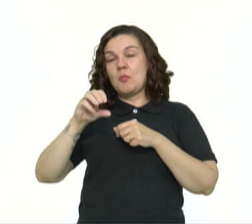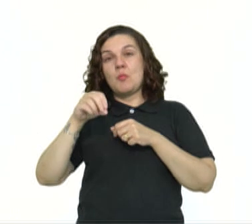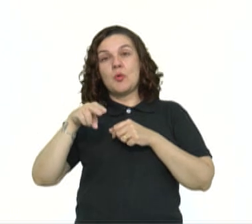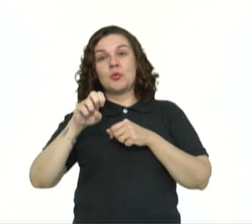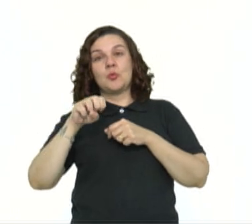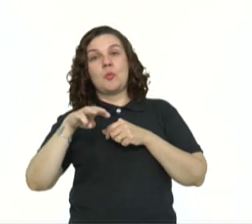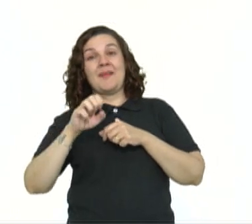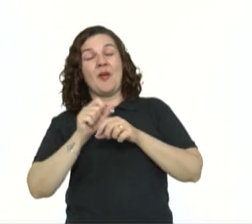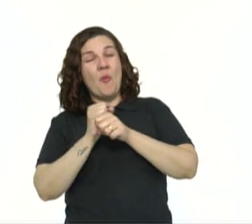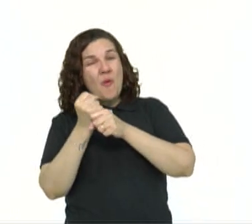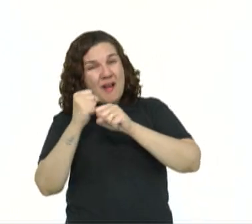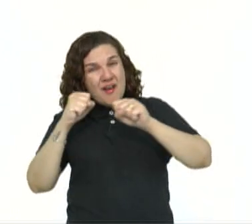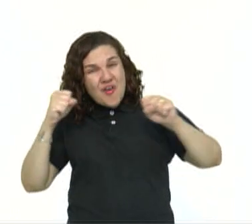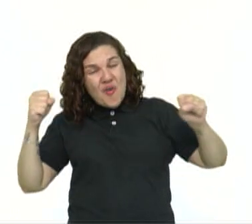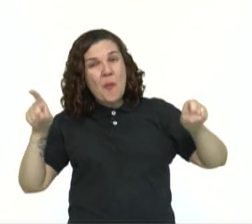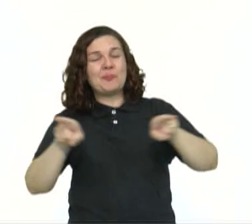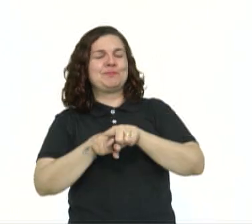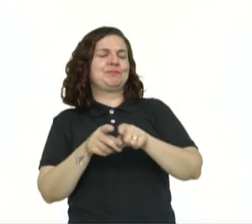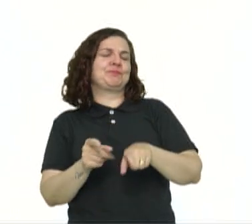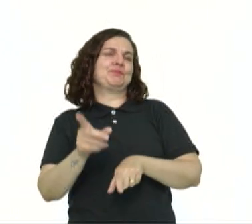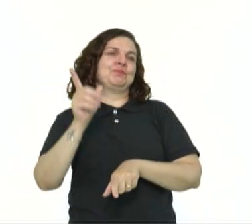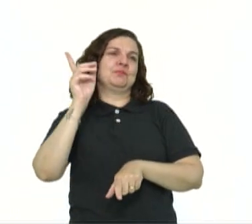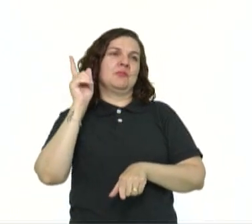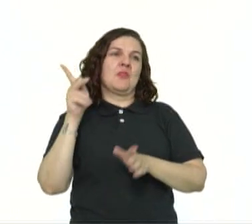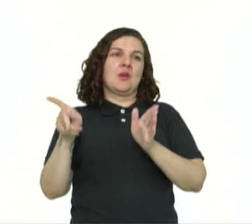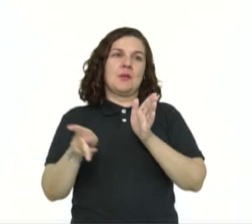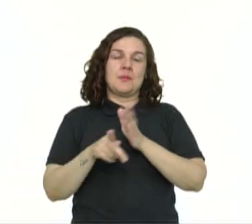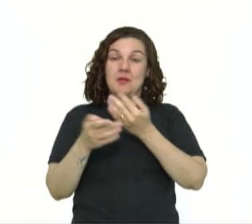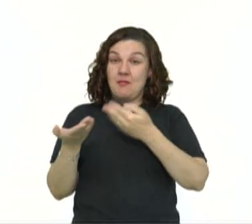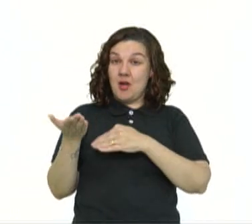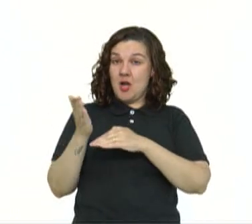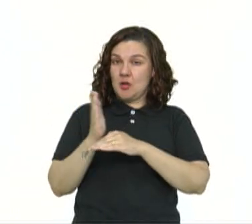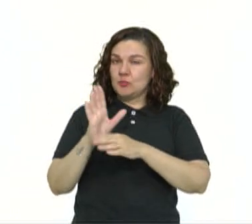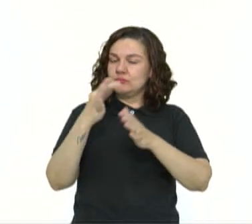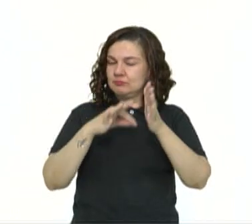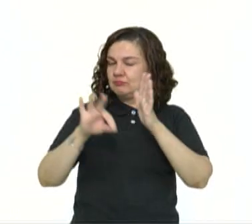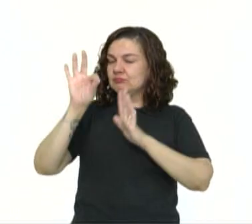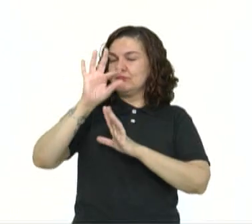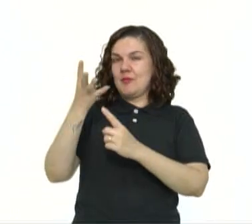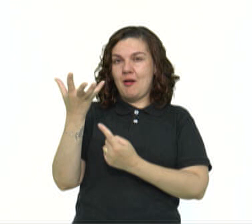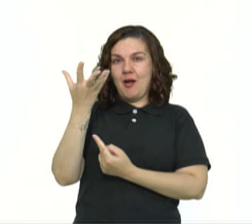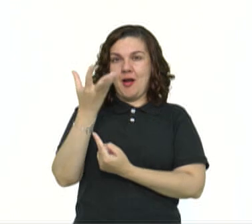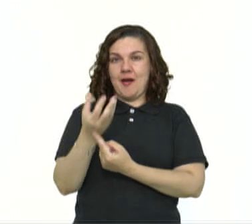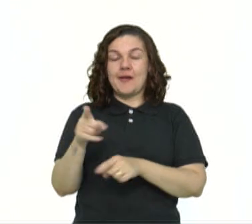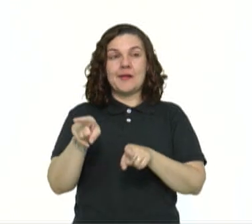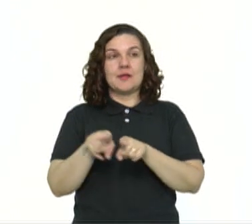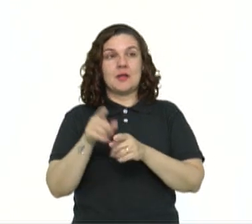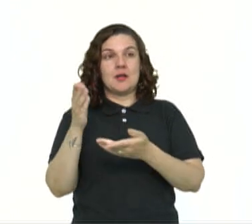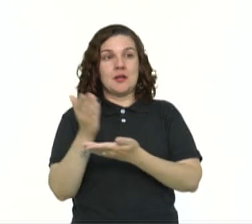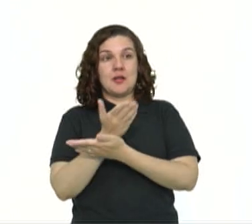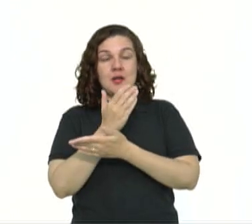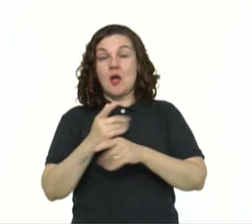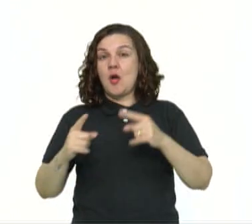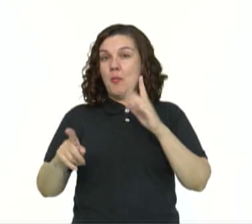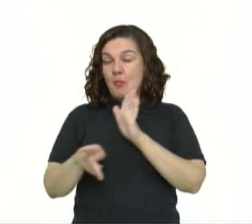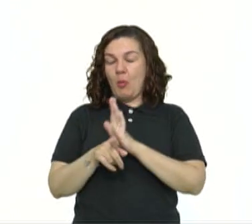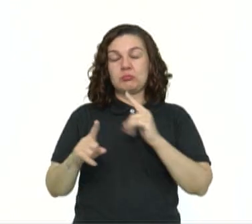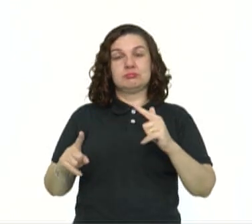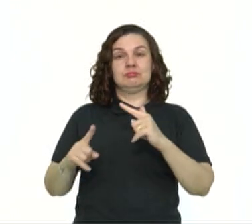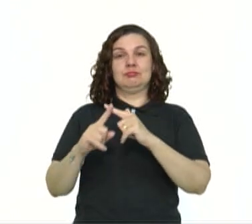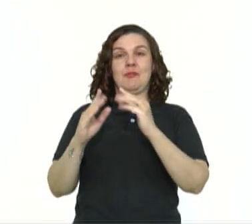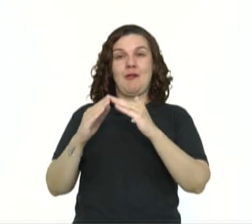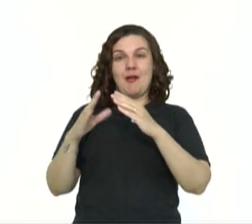monumental e milenar, feita com contribuição artística, e ela é dividida em templo e